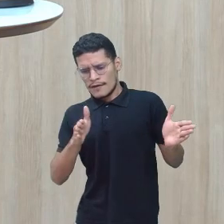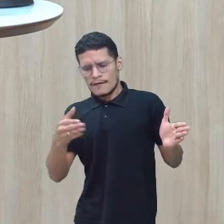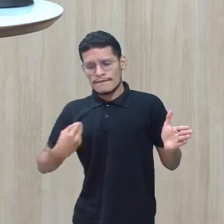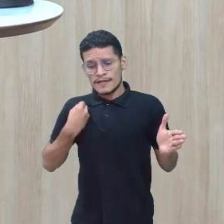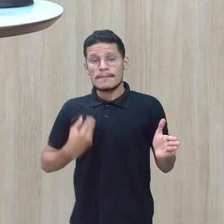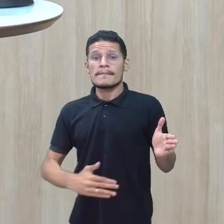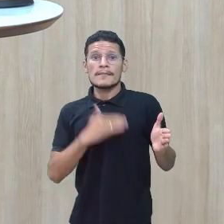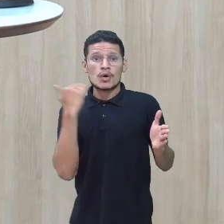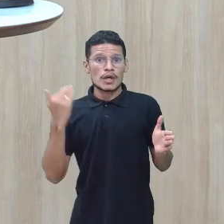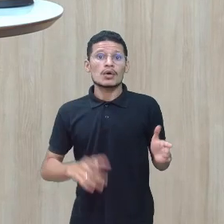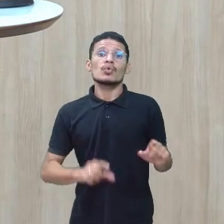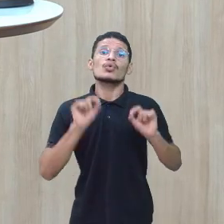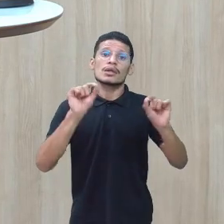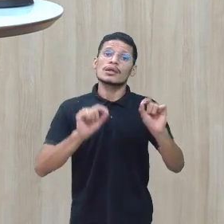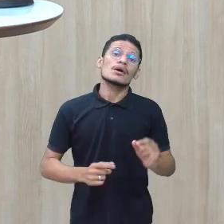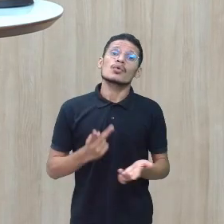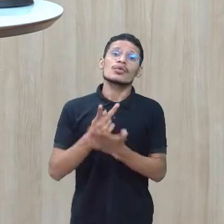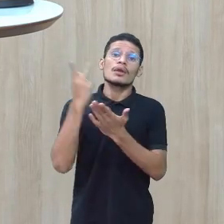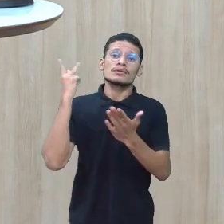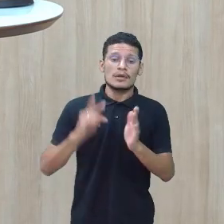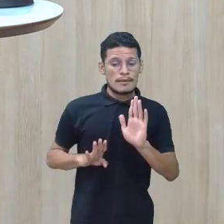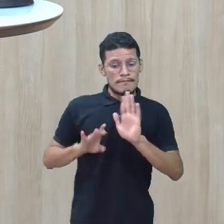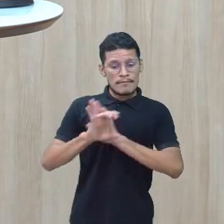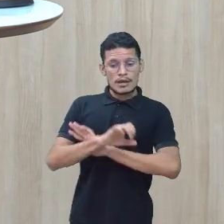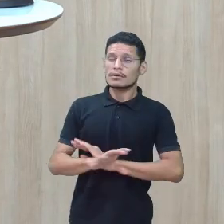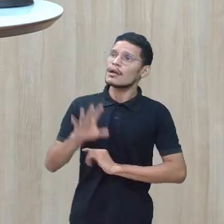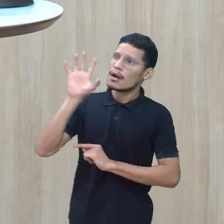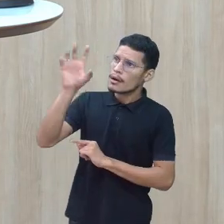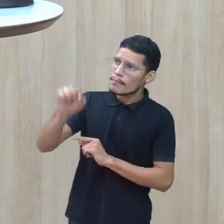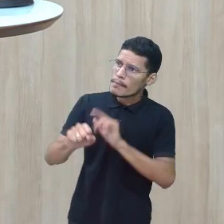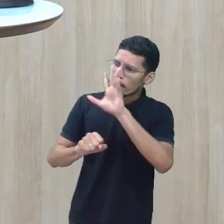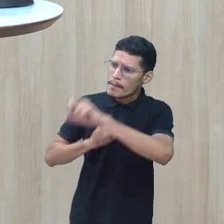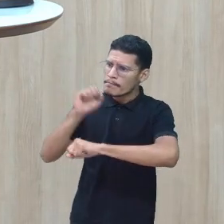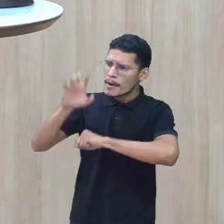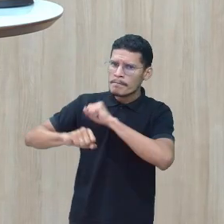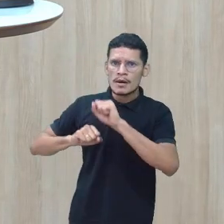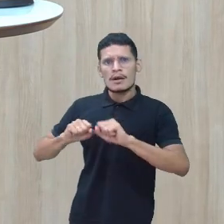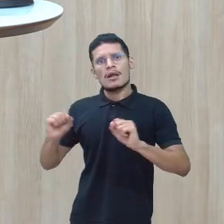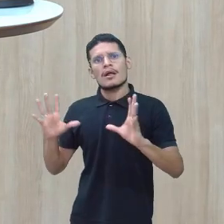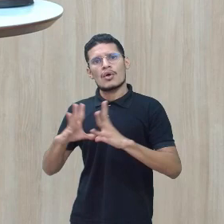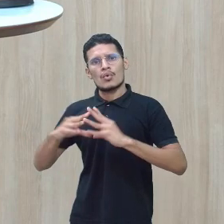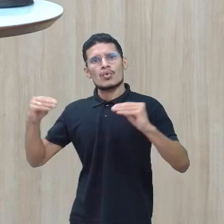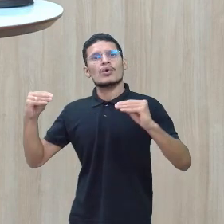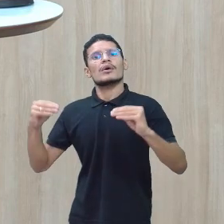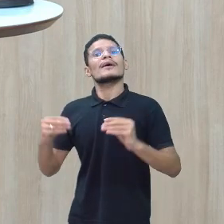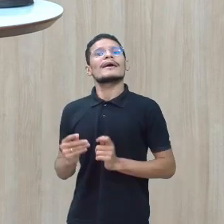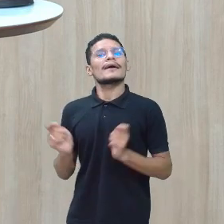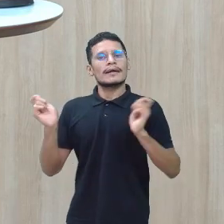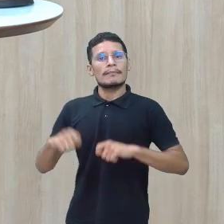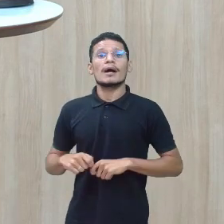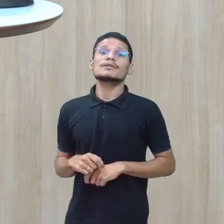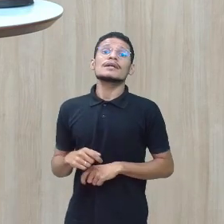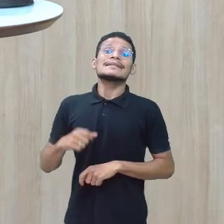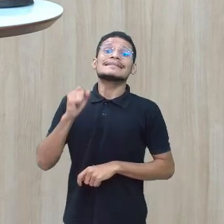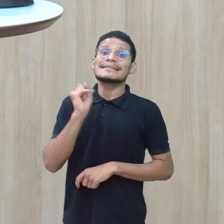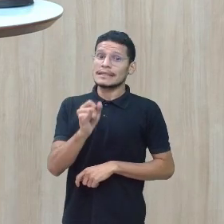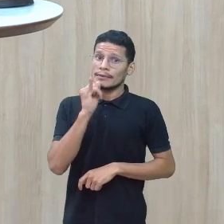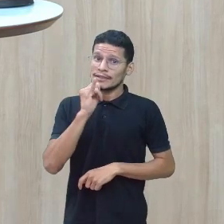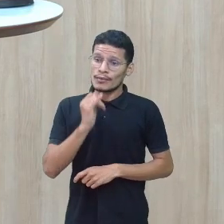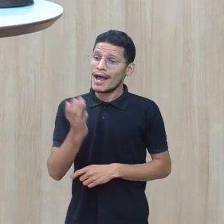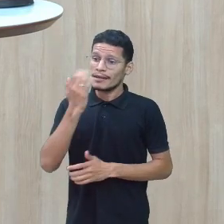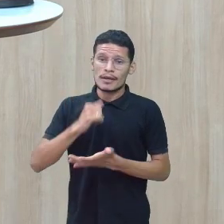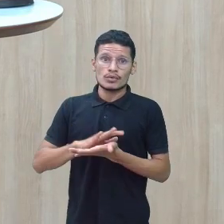eles morrem, eles vão ser decompostos pelas bactérias e fungos, mesmo que eles não tenham servido